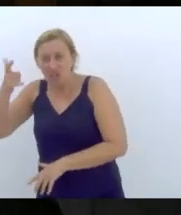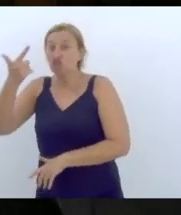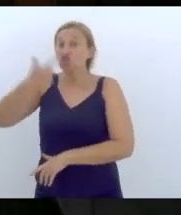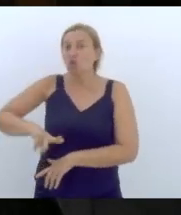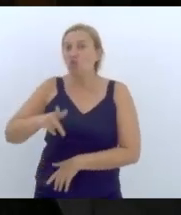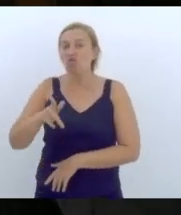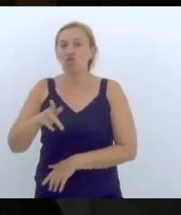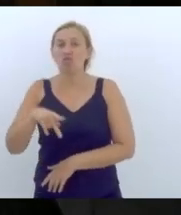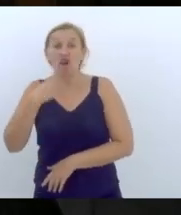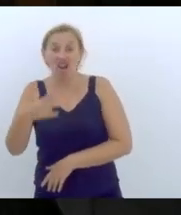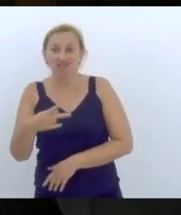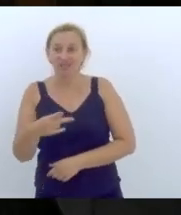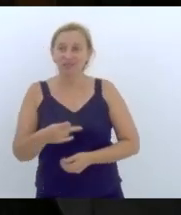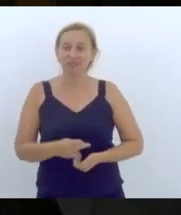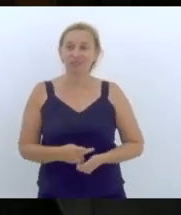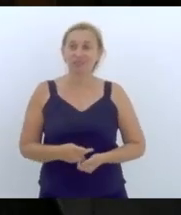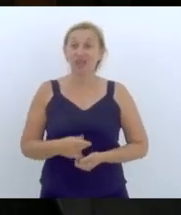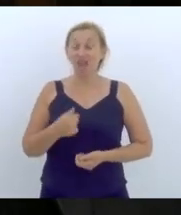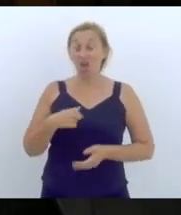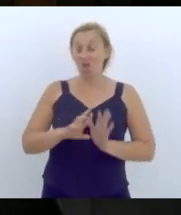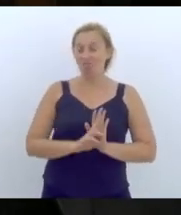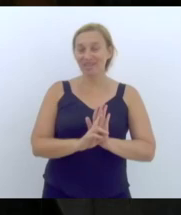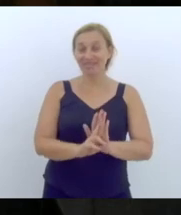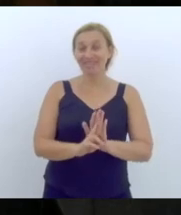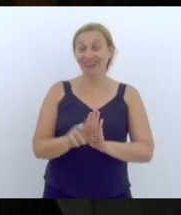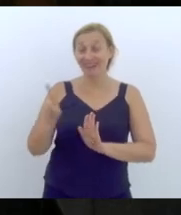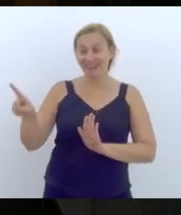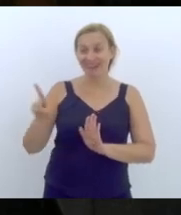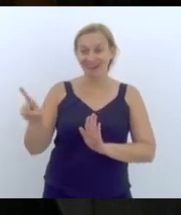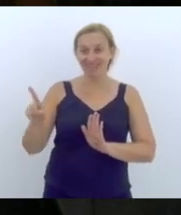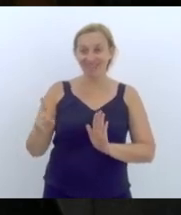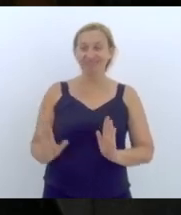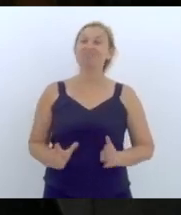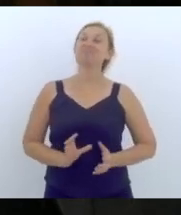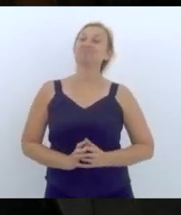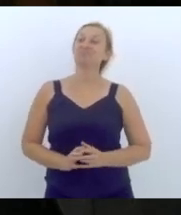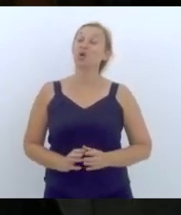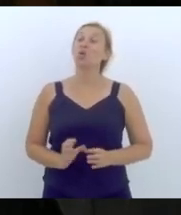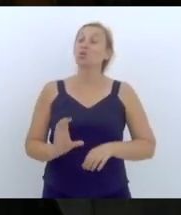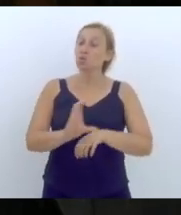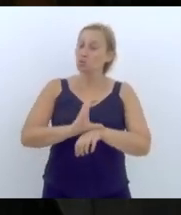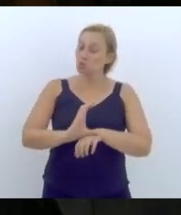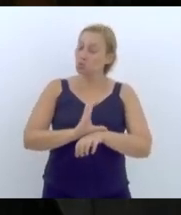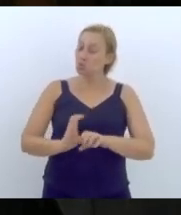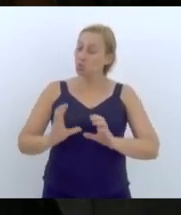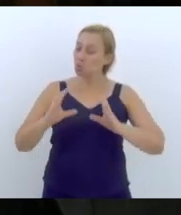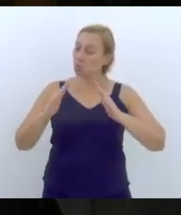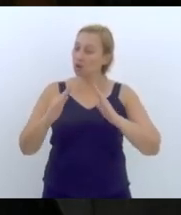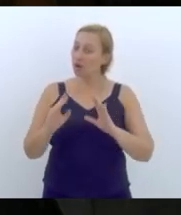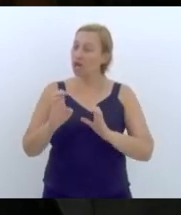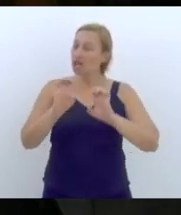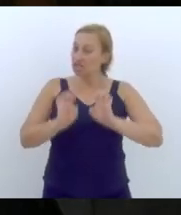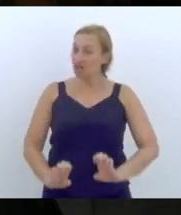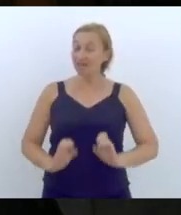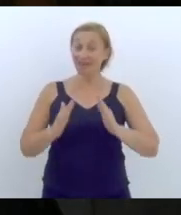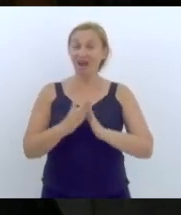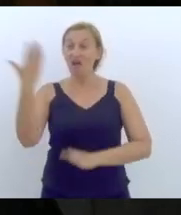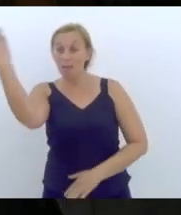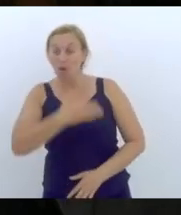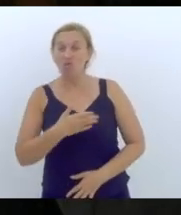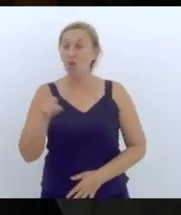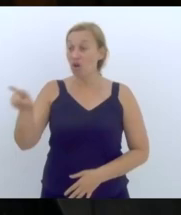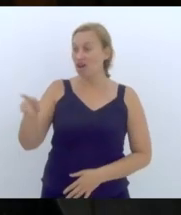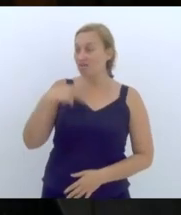repetindo, irei representá-lo. Irei representá-lo no Conselho de Ética dessa casa, que ele vai ter que provar o que ele